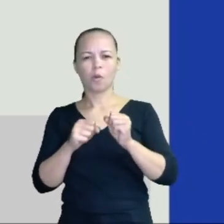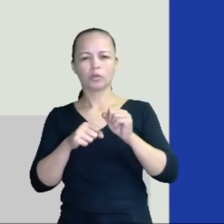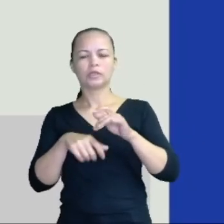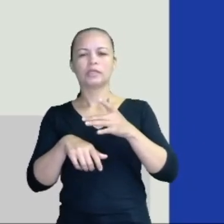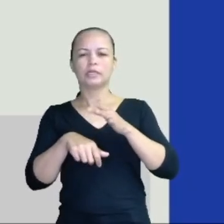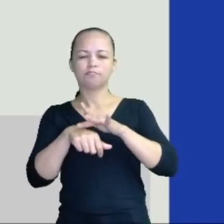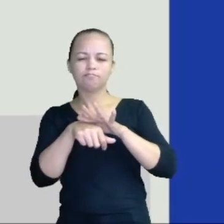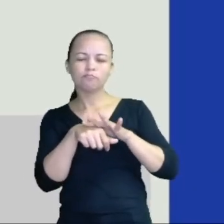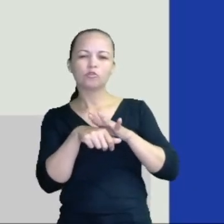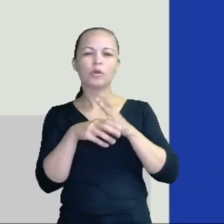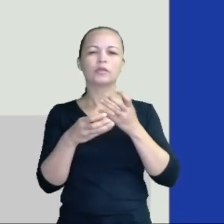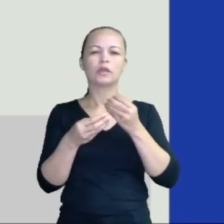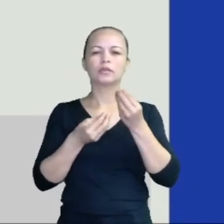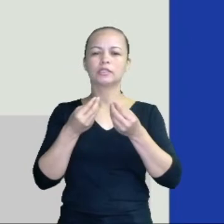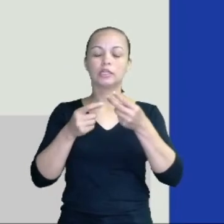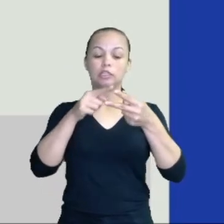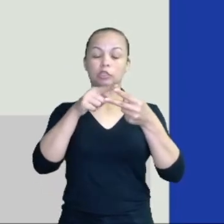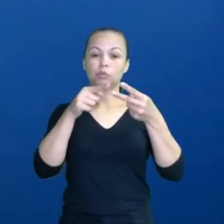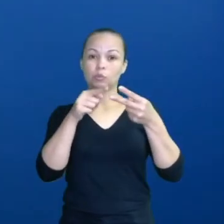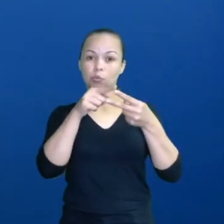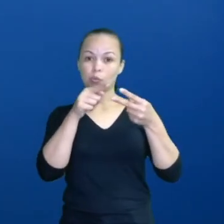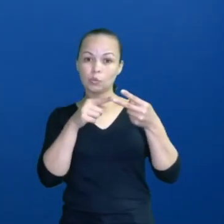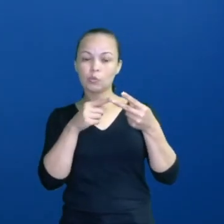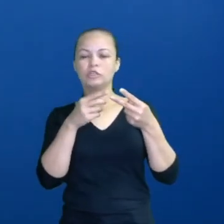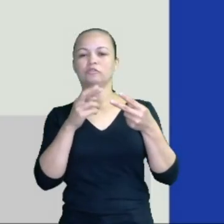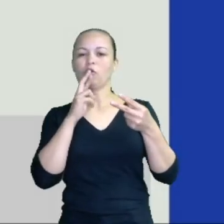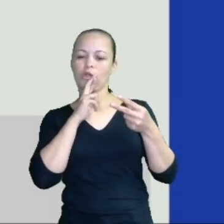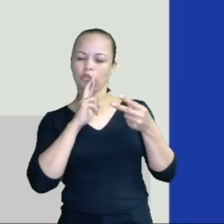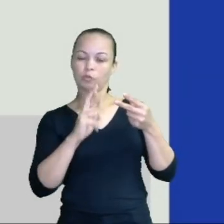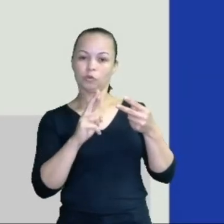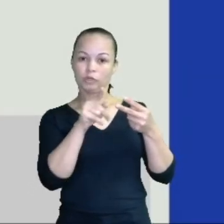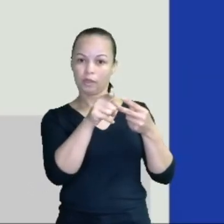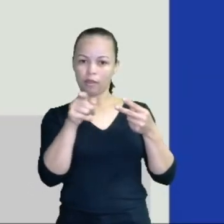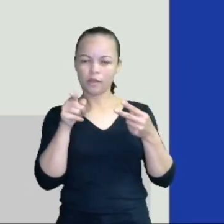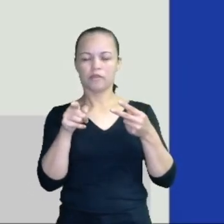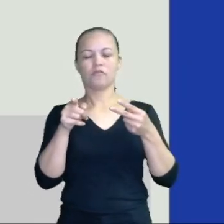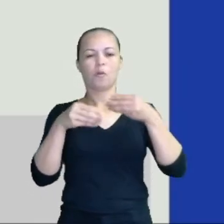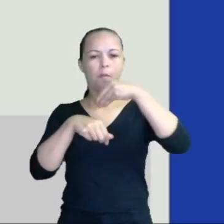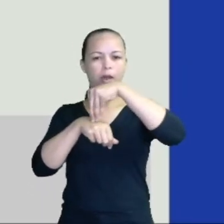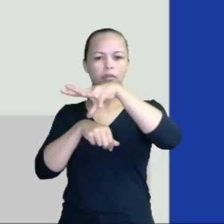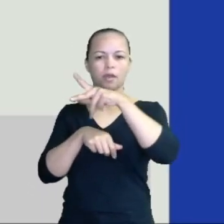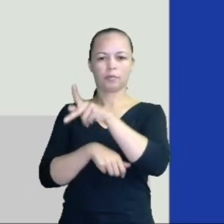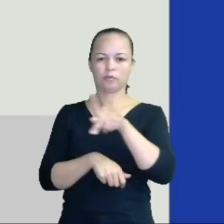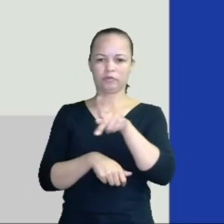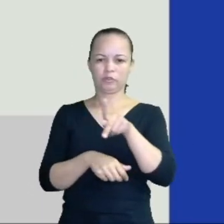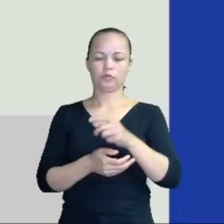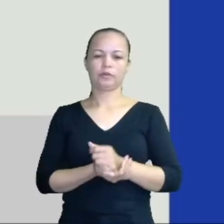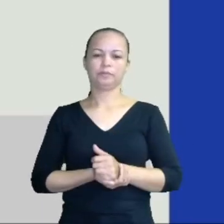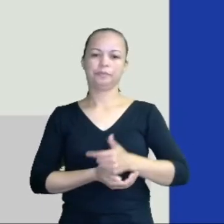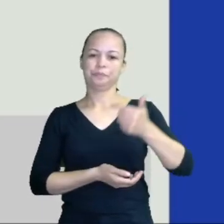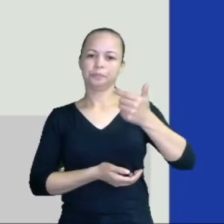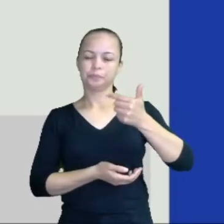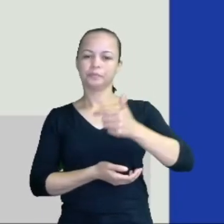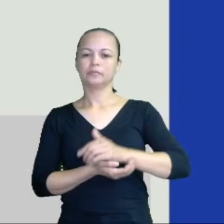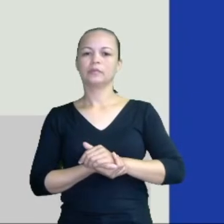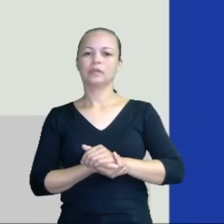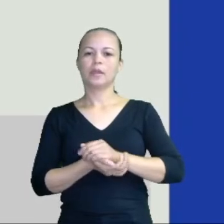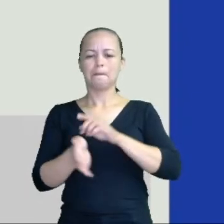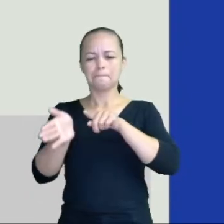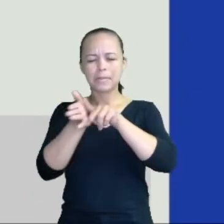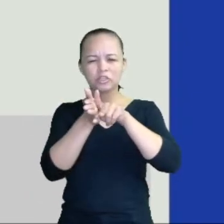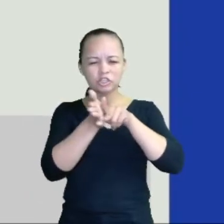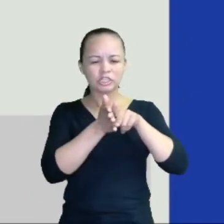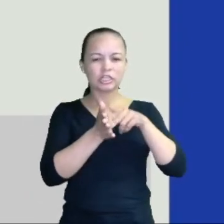doenças causadas por vírus. Vocês vão responder e vão mandar para a professora, tá certo? 2. Pesquise com sua família